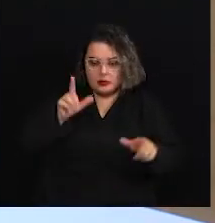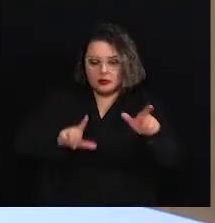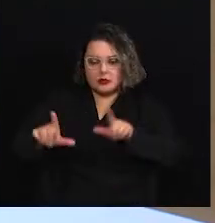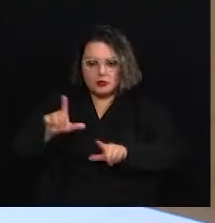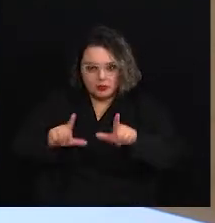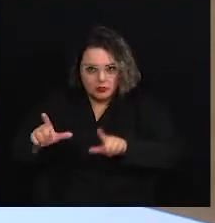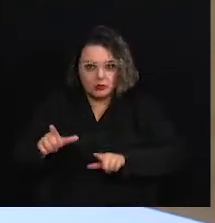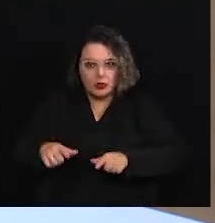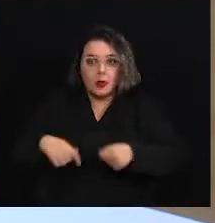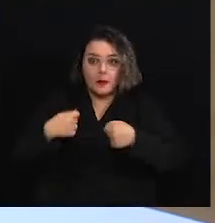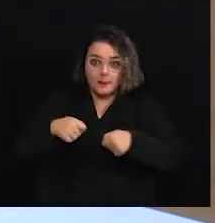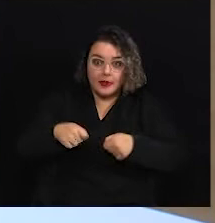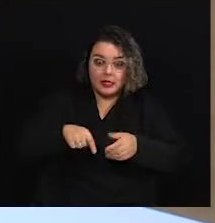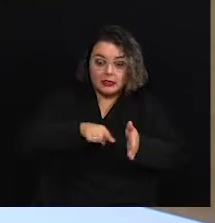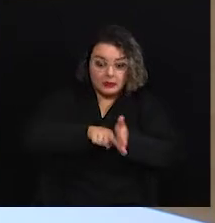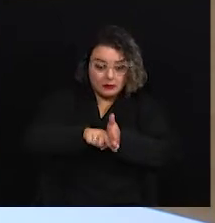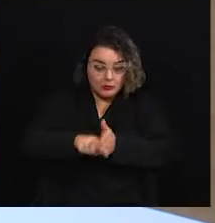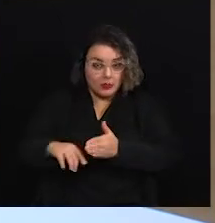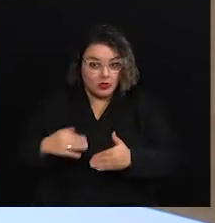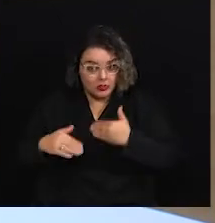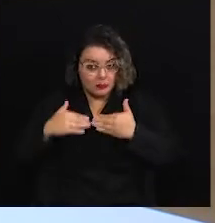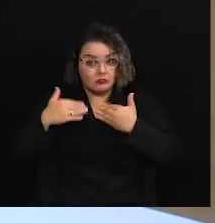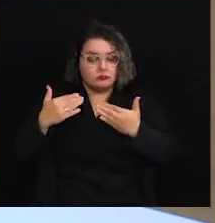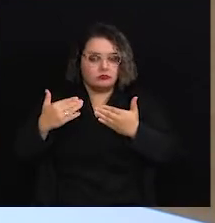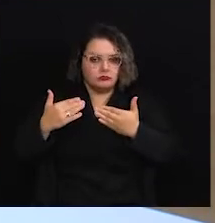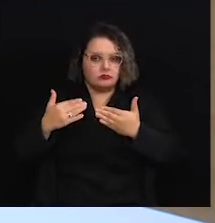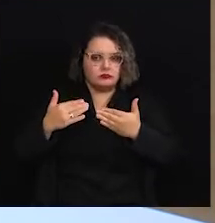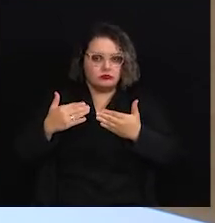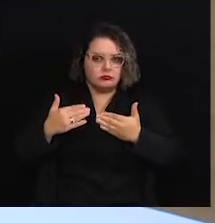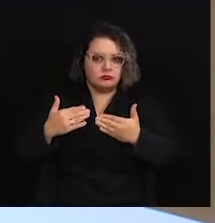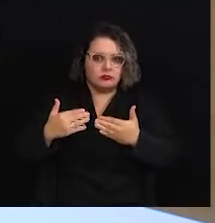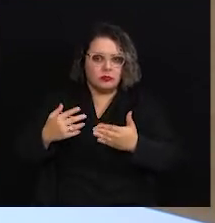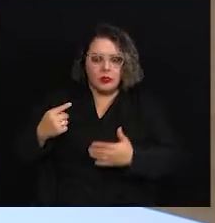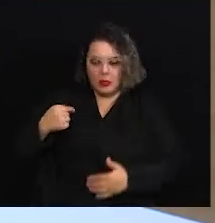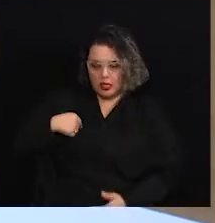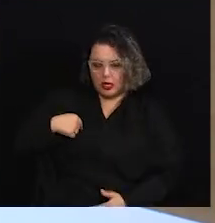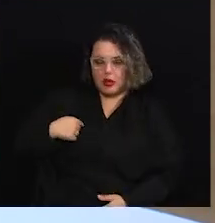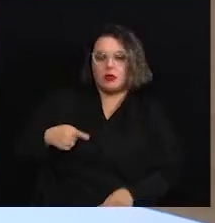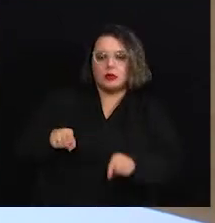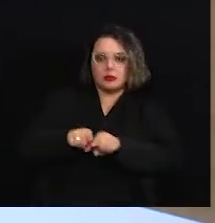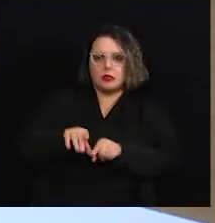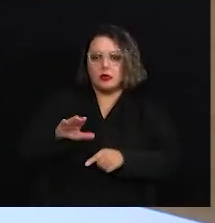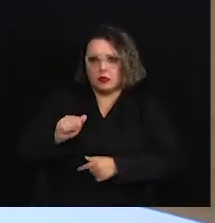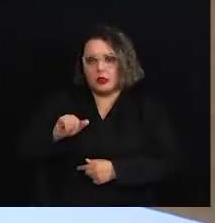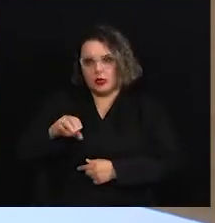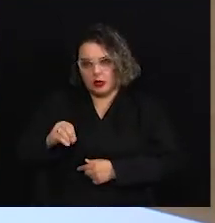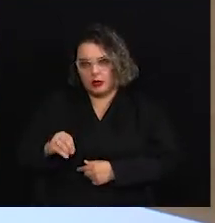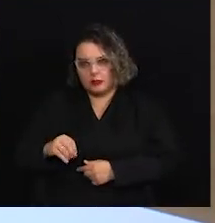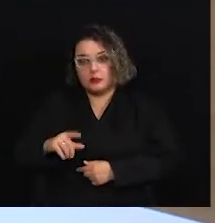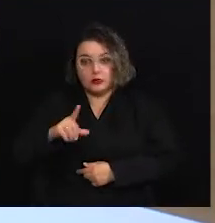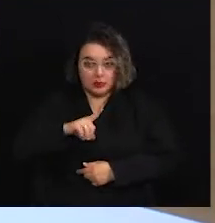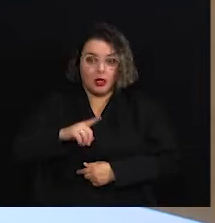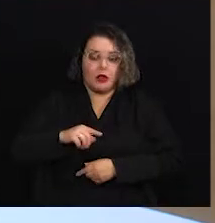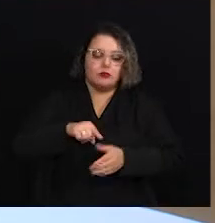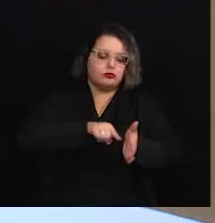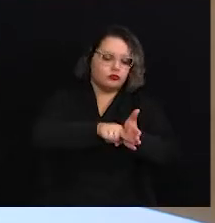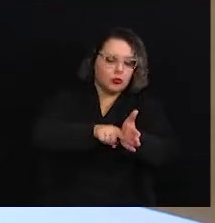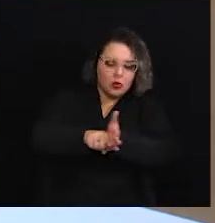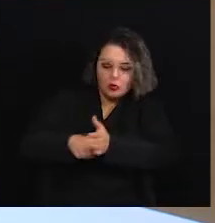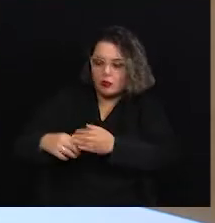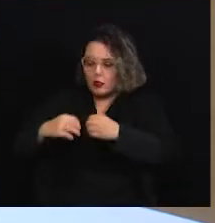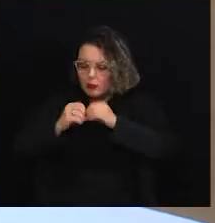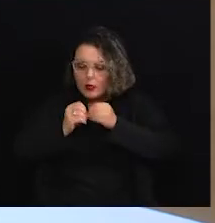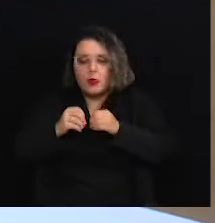logística sempre depende muito da pesquisa e desenvolvimento, que é uma carga que, de graduação, eu e o Caio possuímos muito, né? Essa parte de